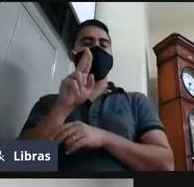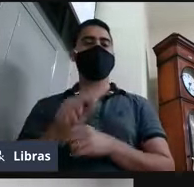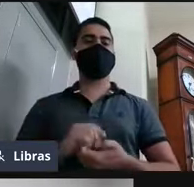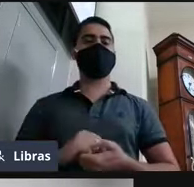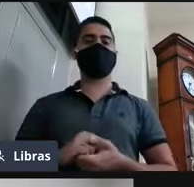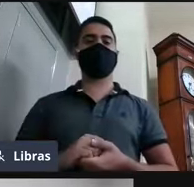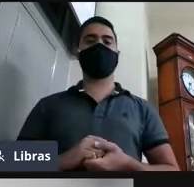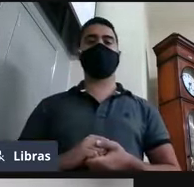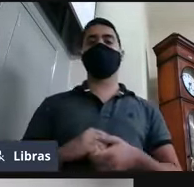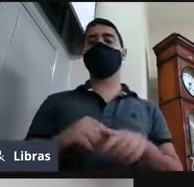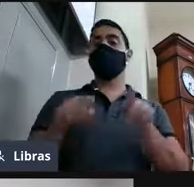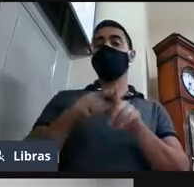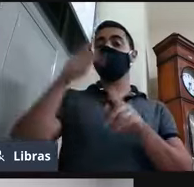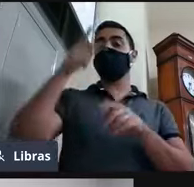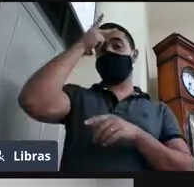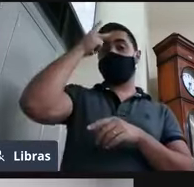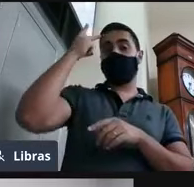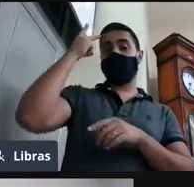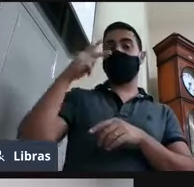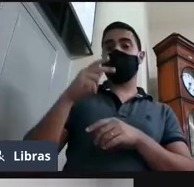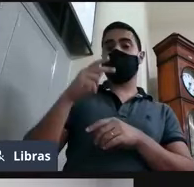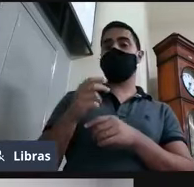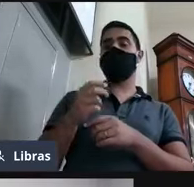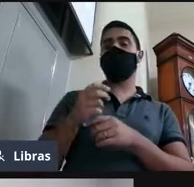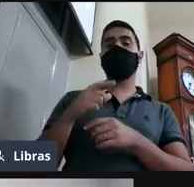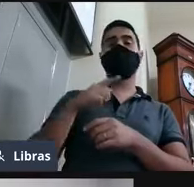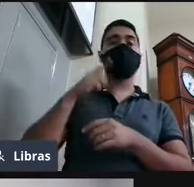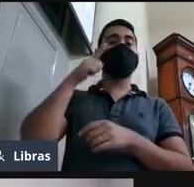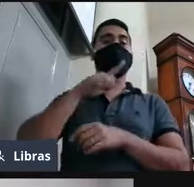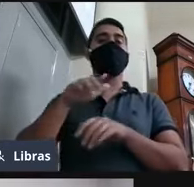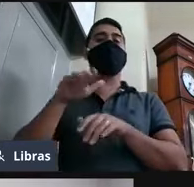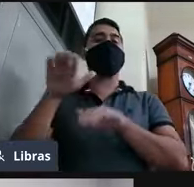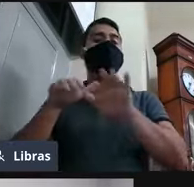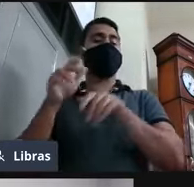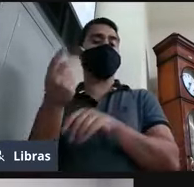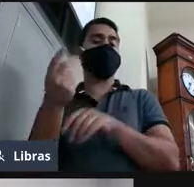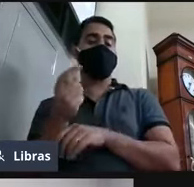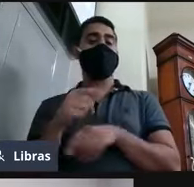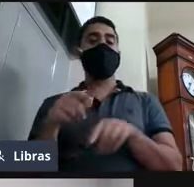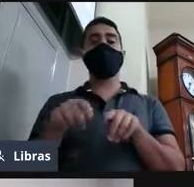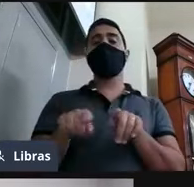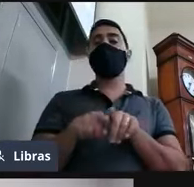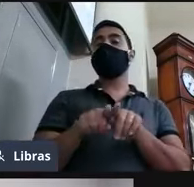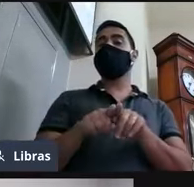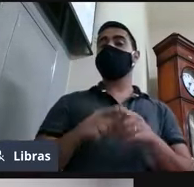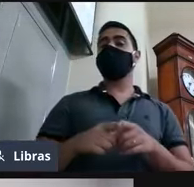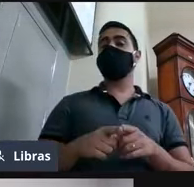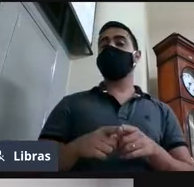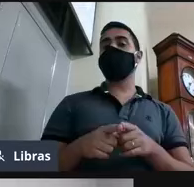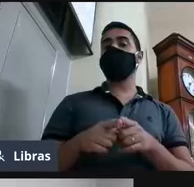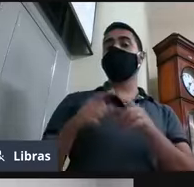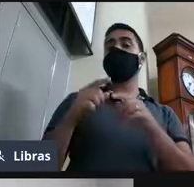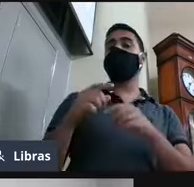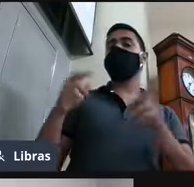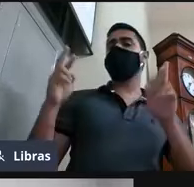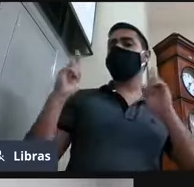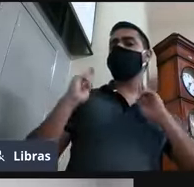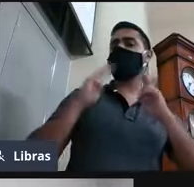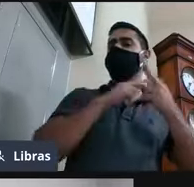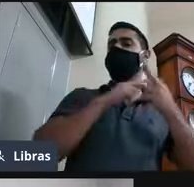como de pessoas que arrecadaram e geriram dinheiro, valores e bens municipais, ou pelos quais sejam municípios responsáveis cujos